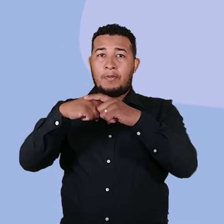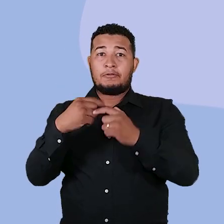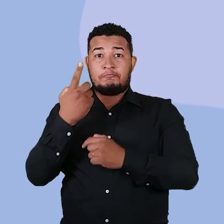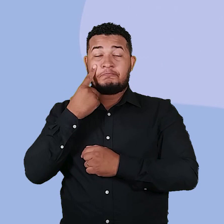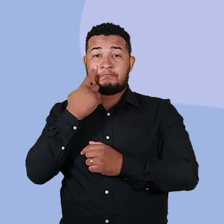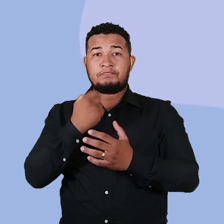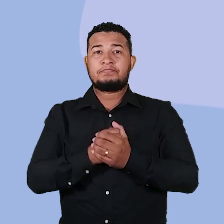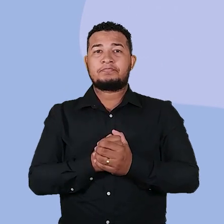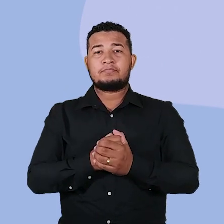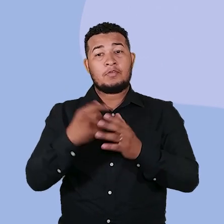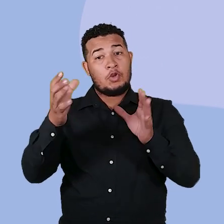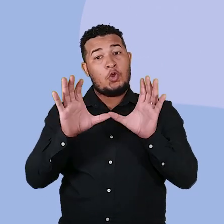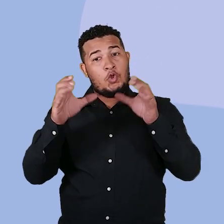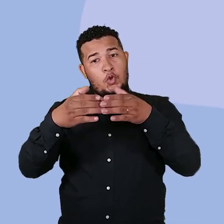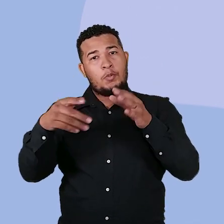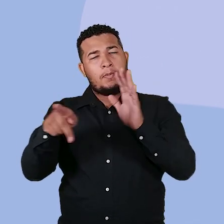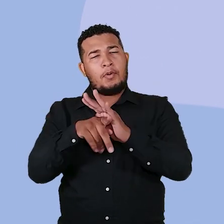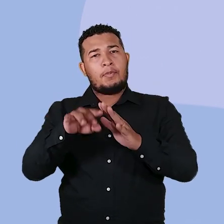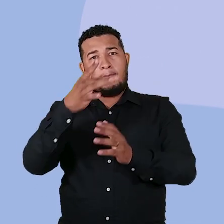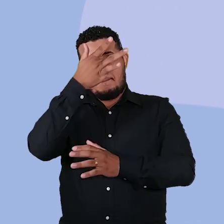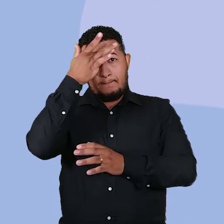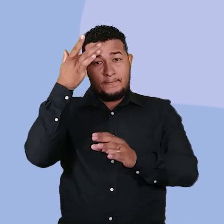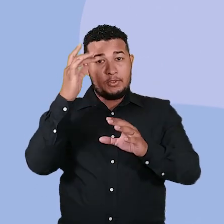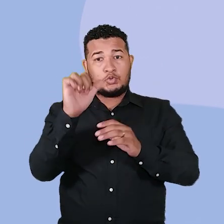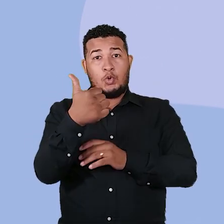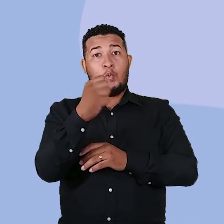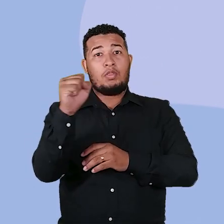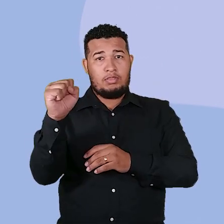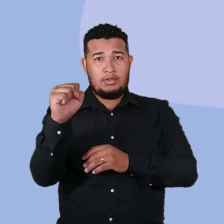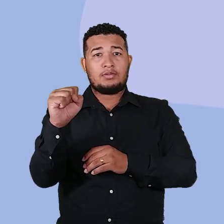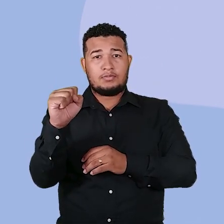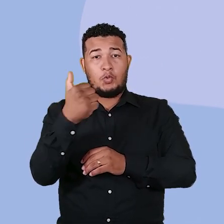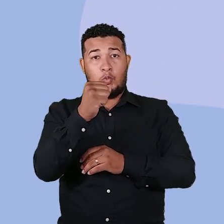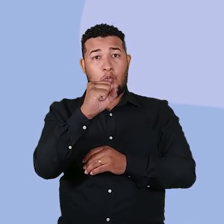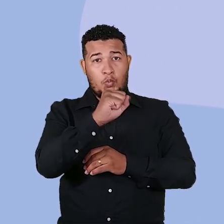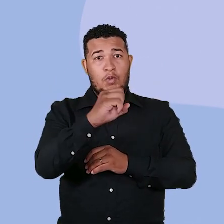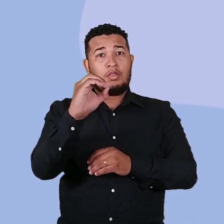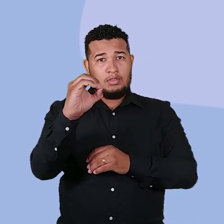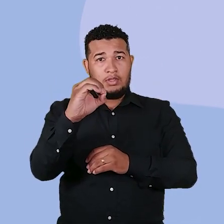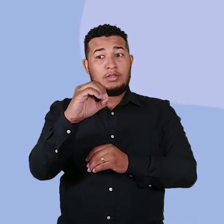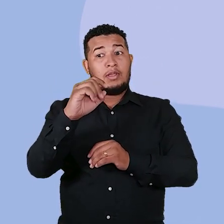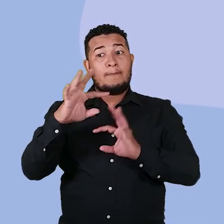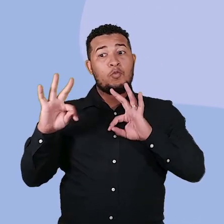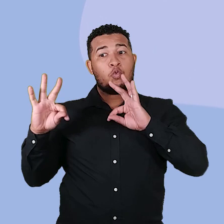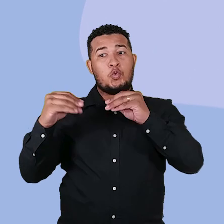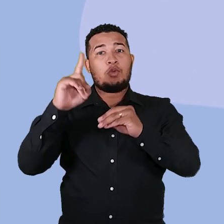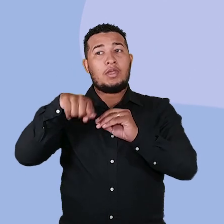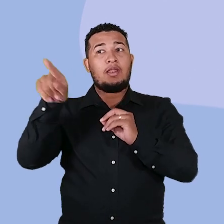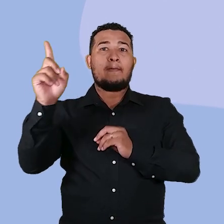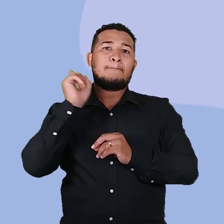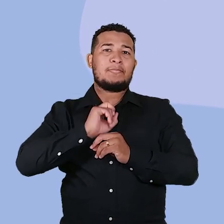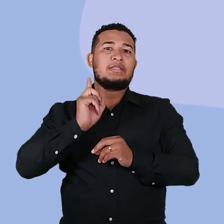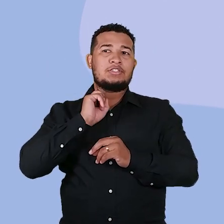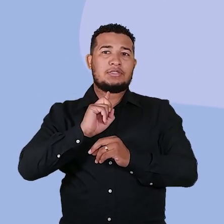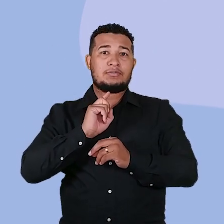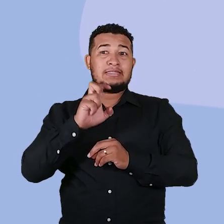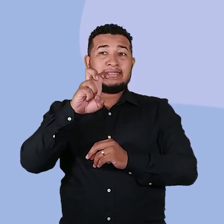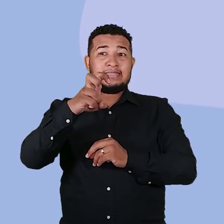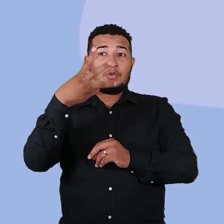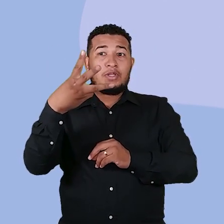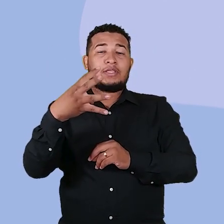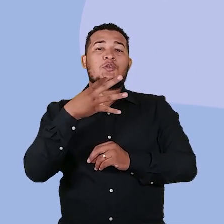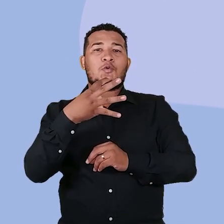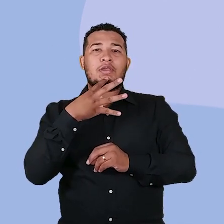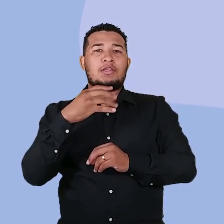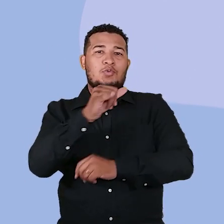essa aqui é sinistro hein se liga é um grupo de 80 pessoas e todas de minas gerais